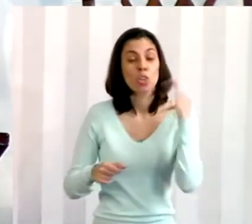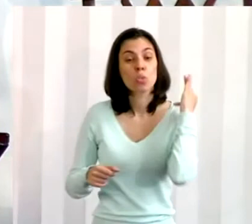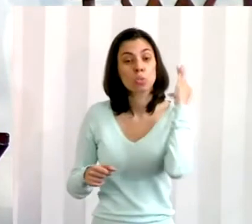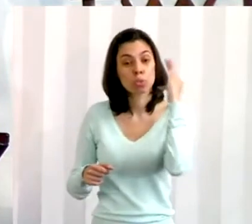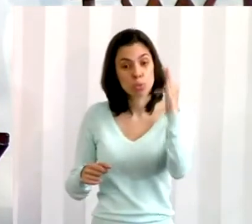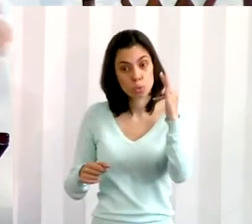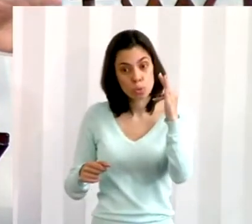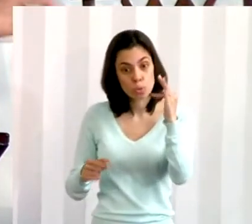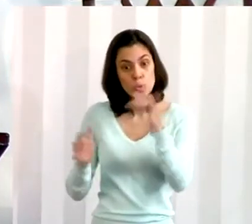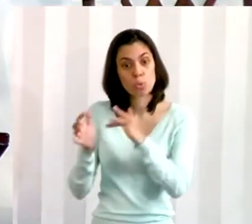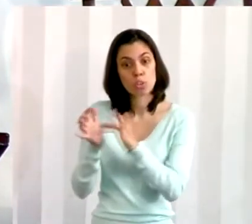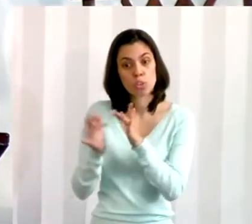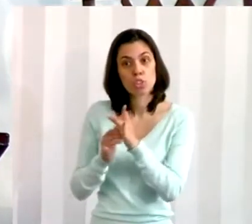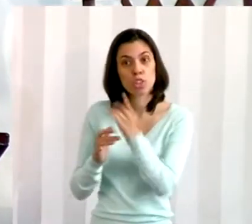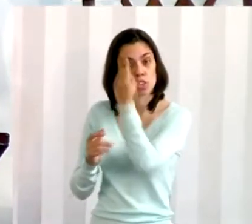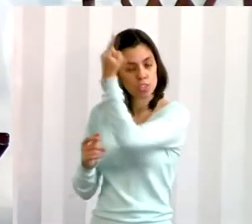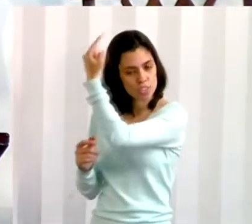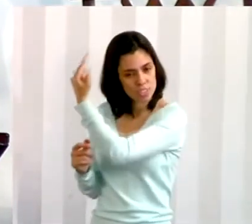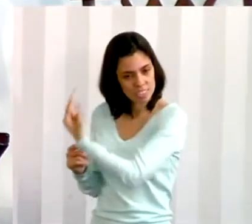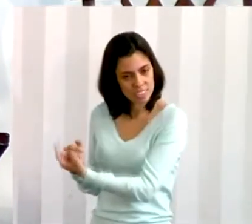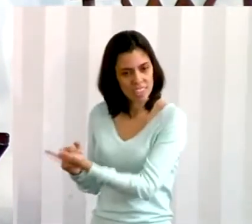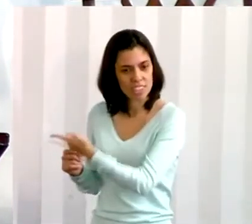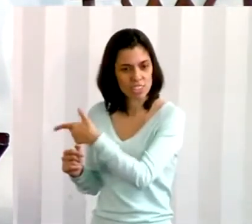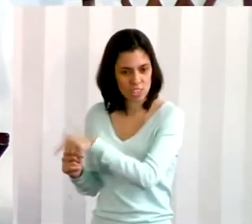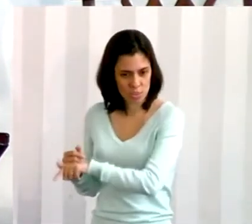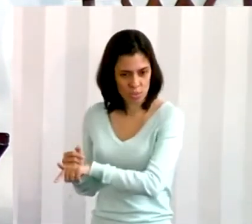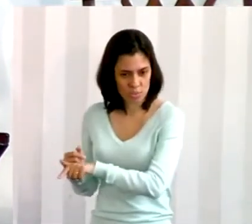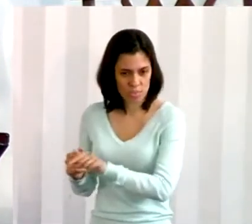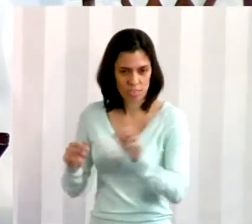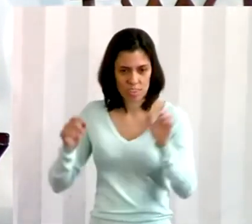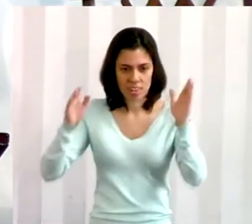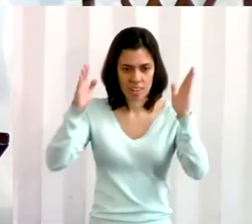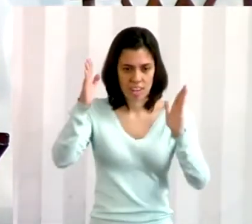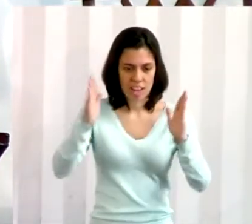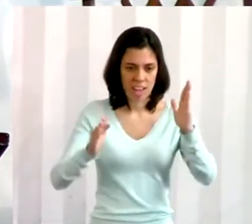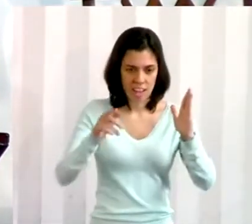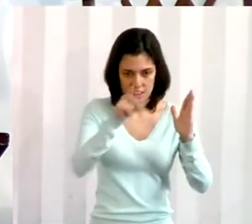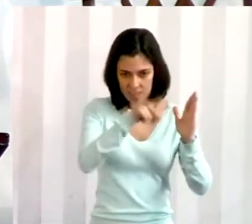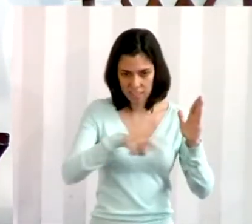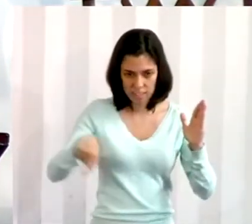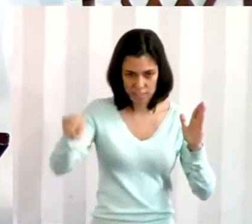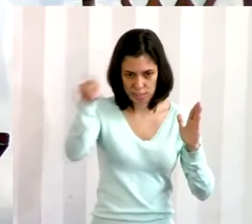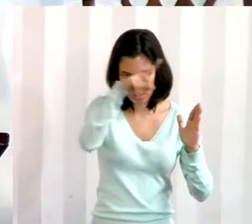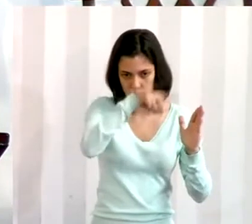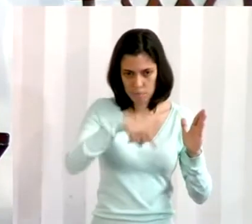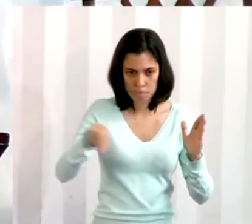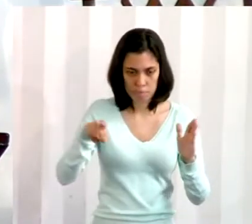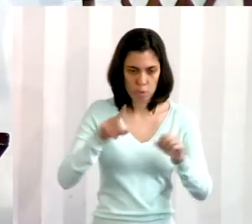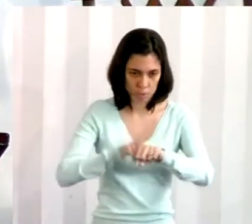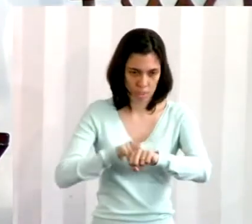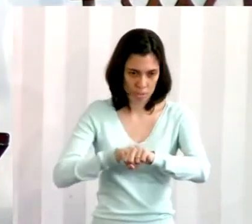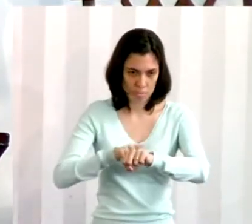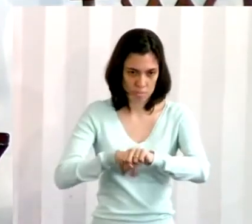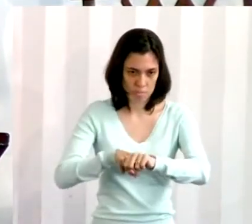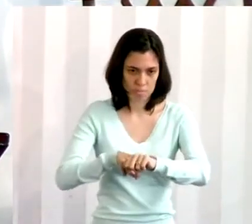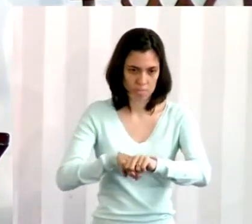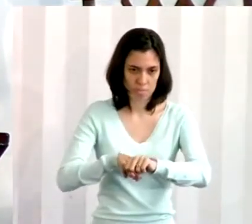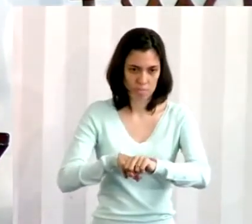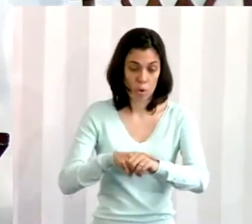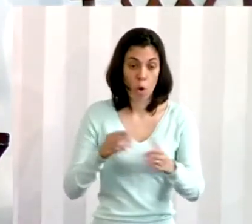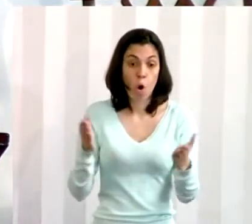certeza, esse tempo que estamos vivendo vai passar. Esse tempo de imperfeições passará. Haverá um